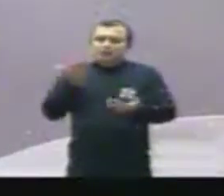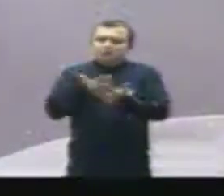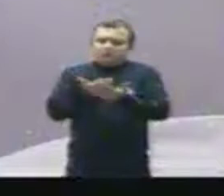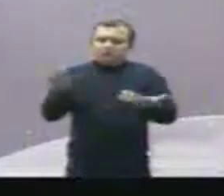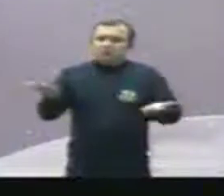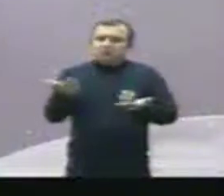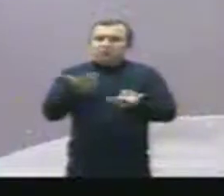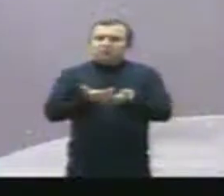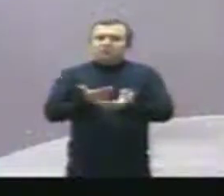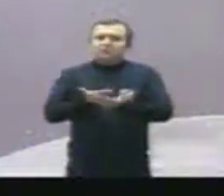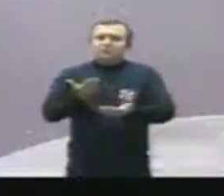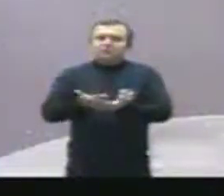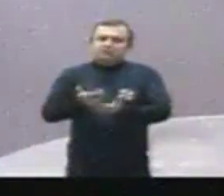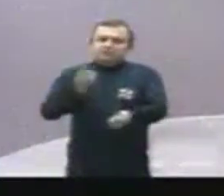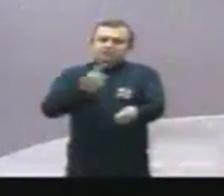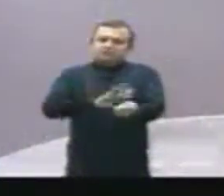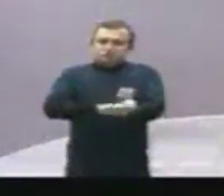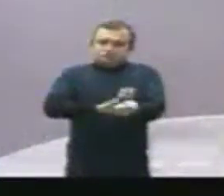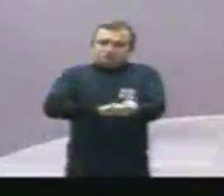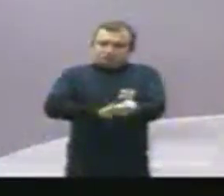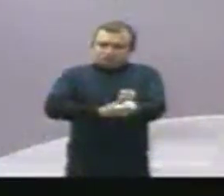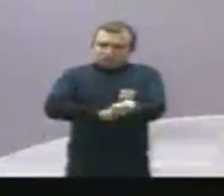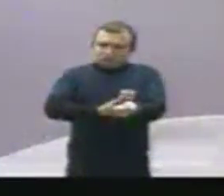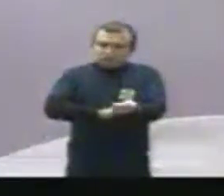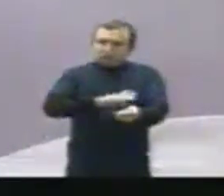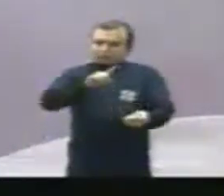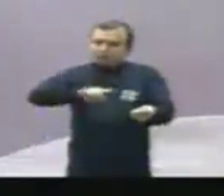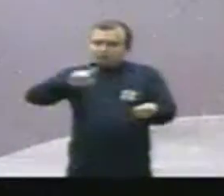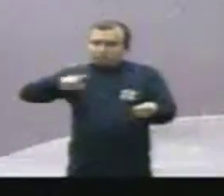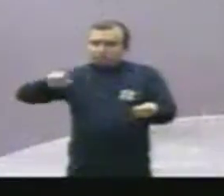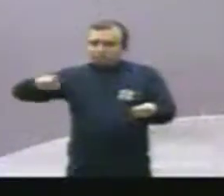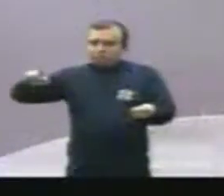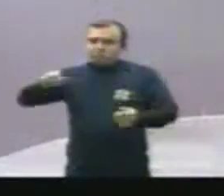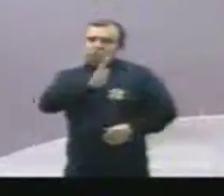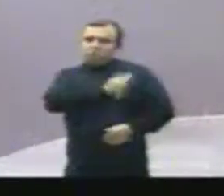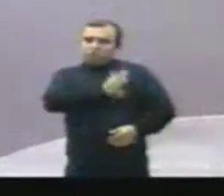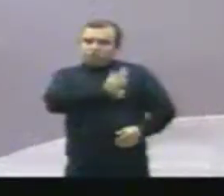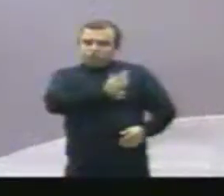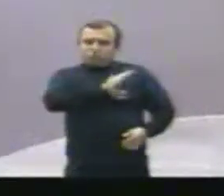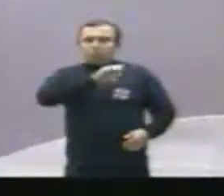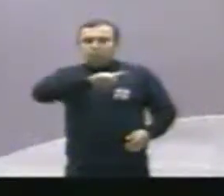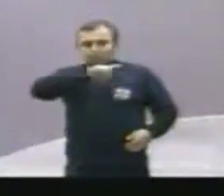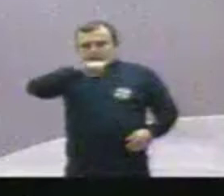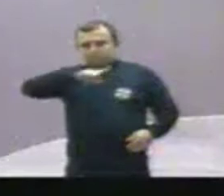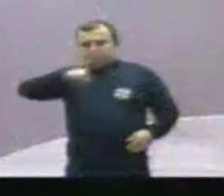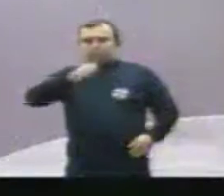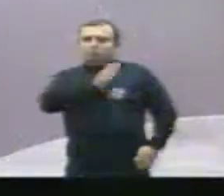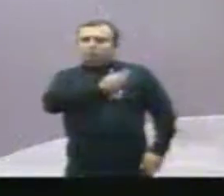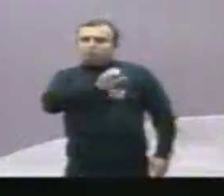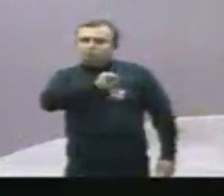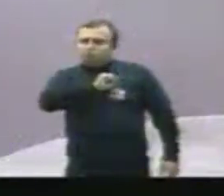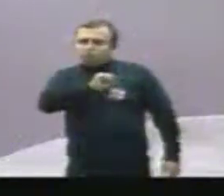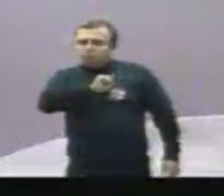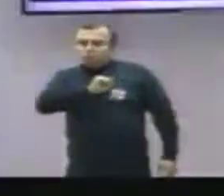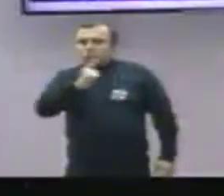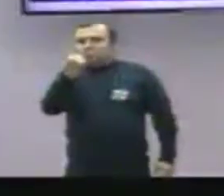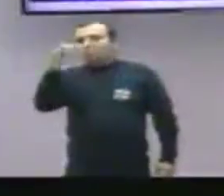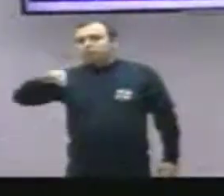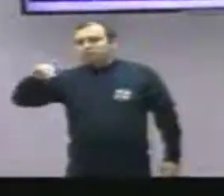frequência cardíaca. O que a gente precisa entender é que a frequência cardíaca é o número de vezes que o nosso coração bate em 1